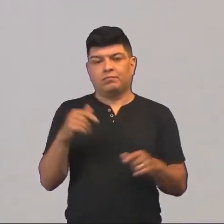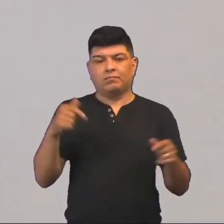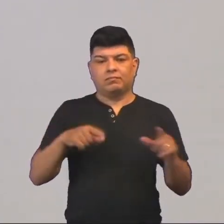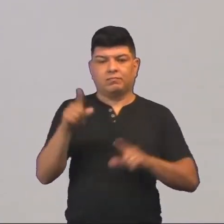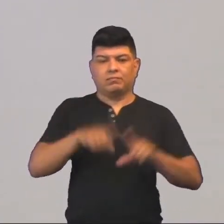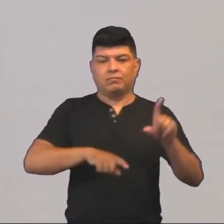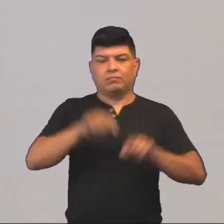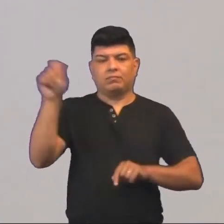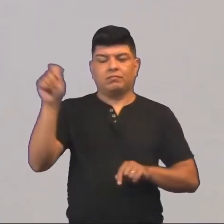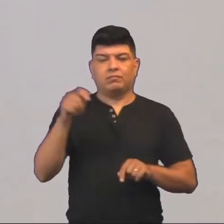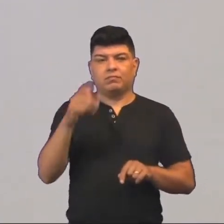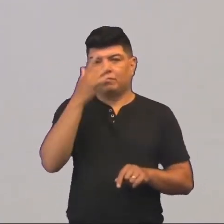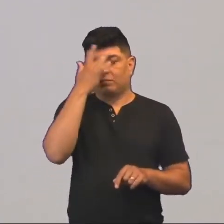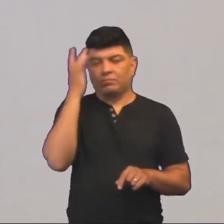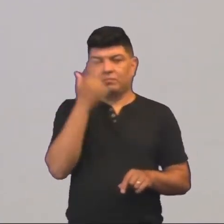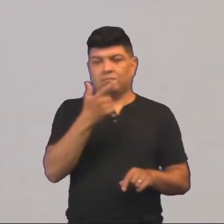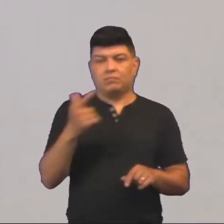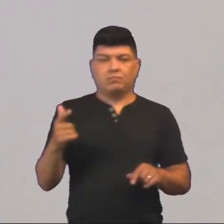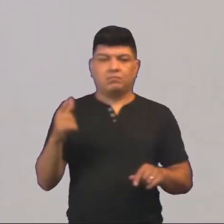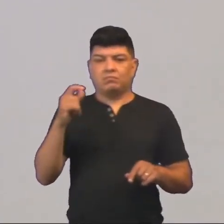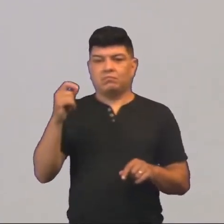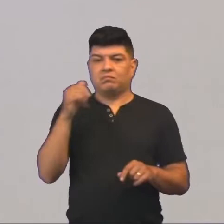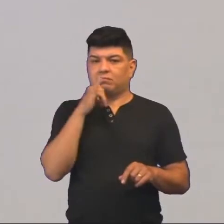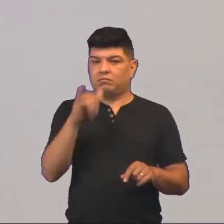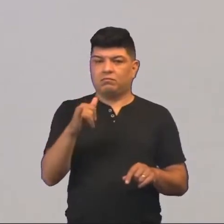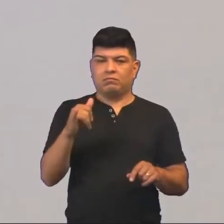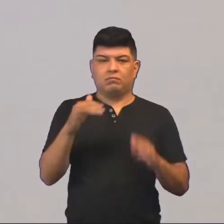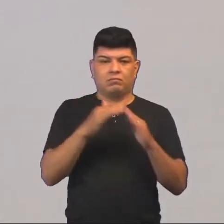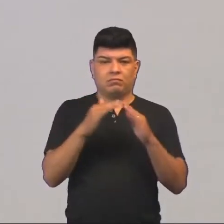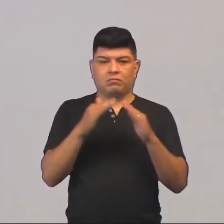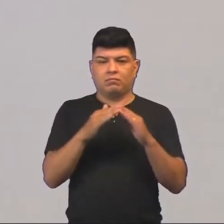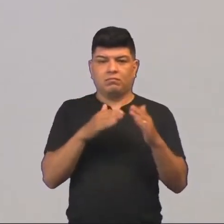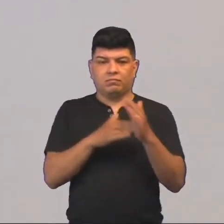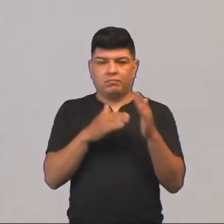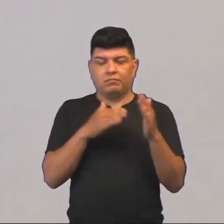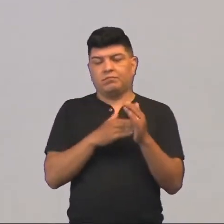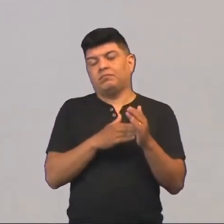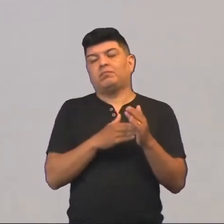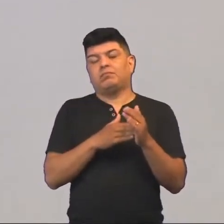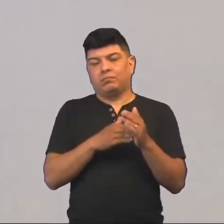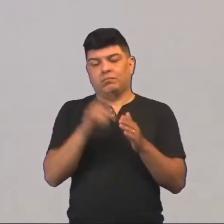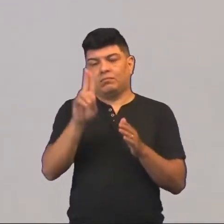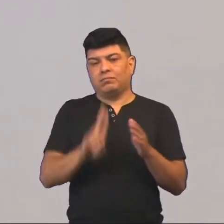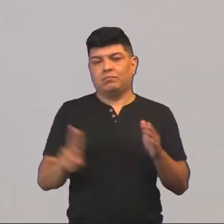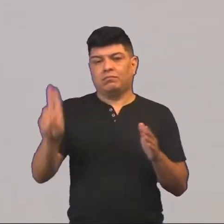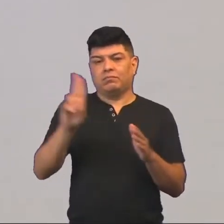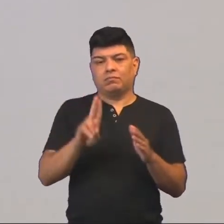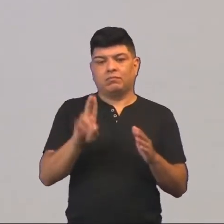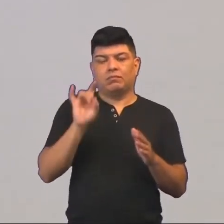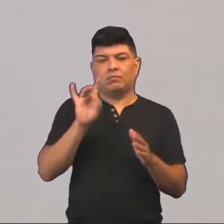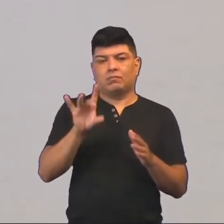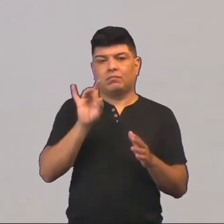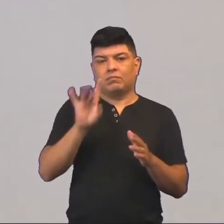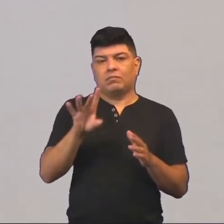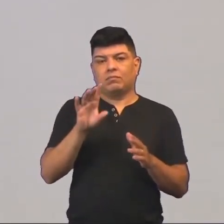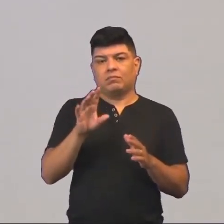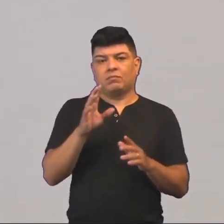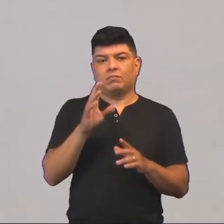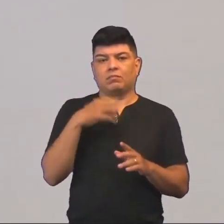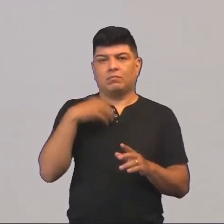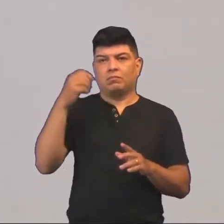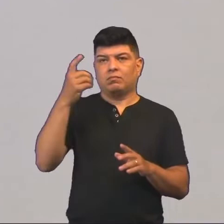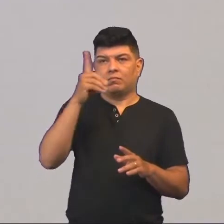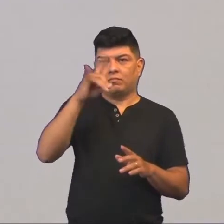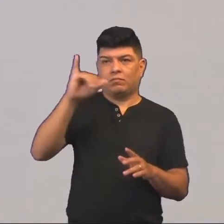aqui no Acre, pessoas que não têm acesso nenhum, ficam restritas aí a utilizar somente da luz